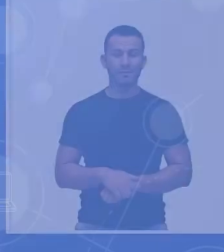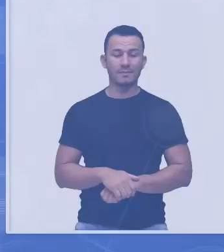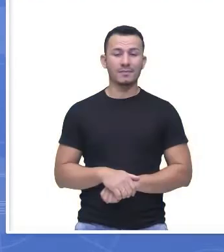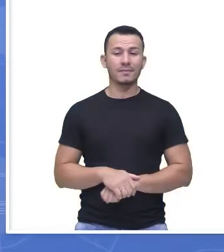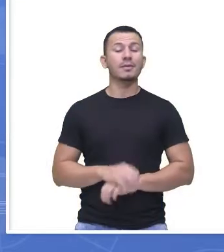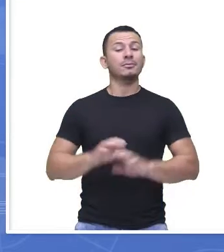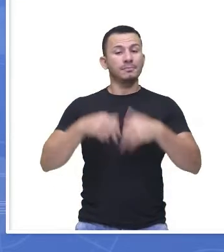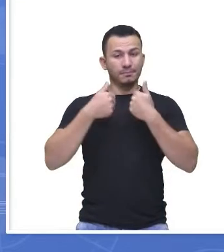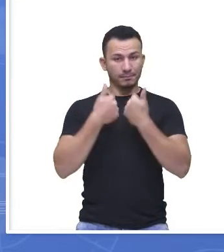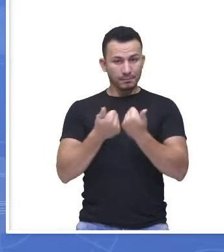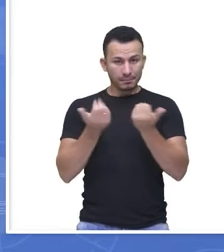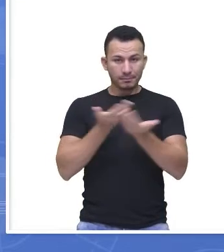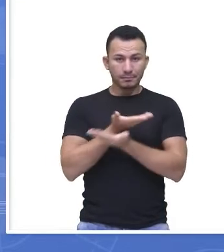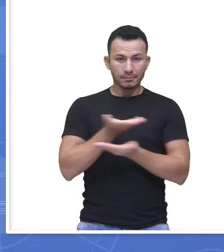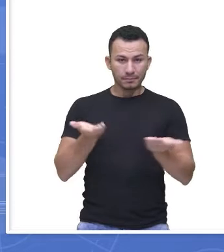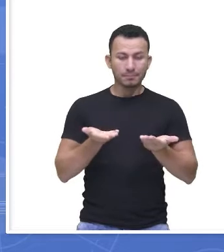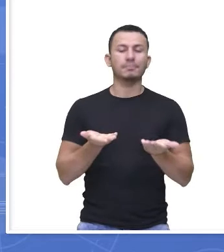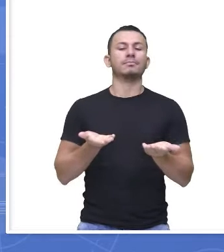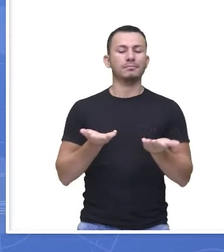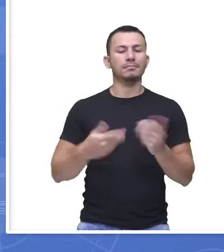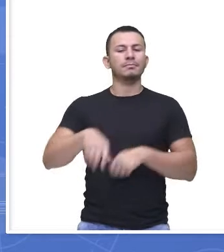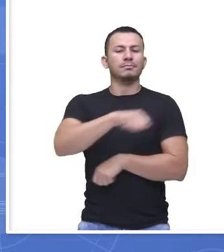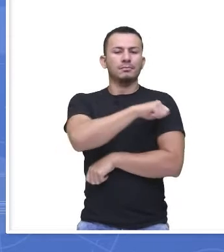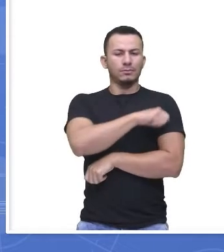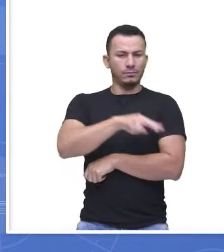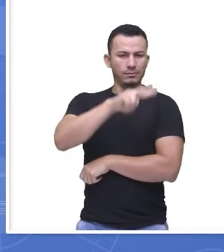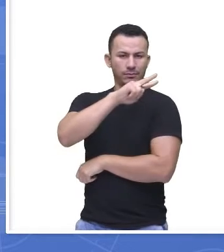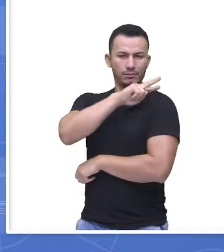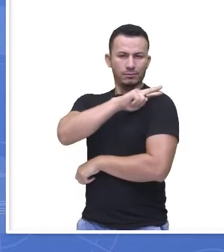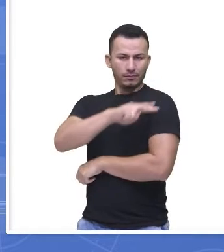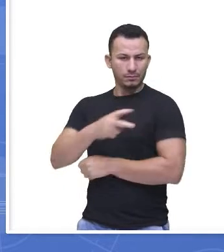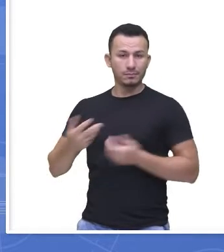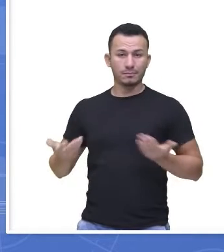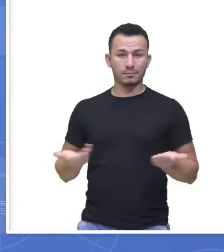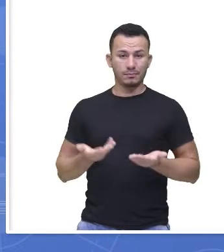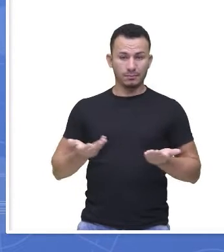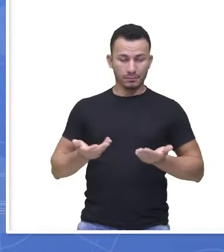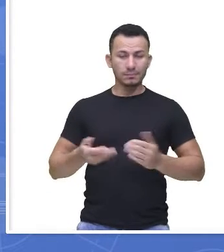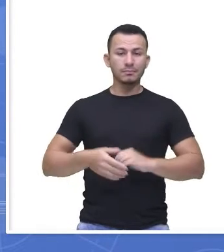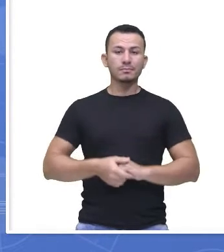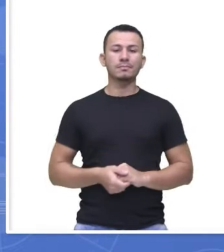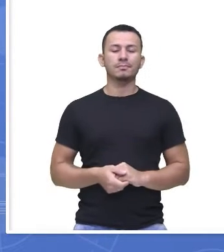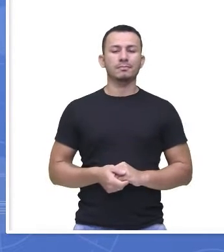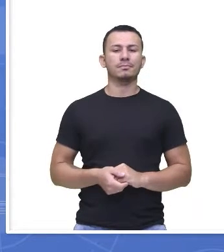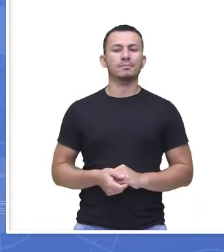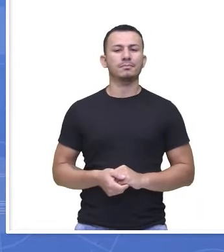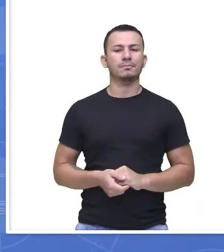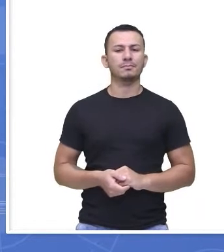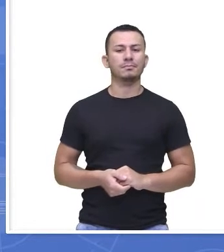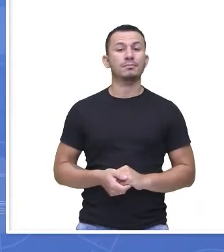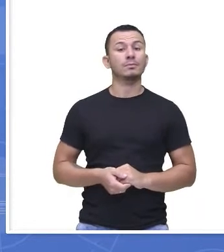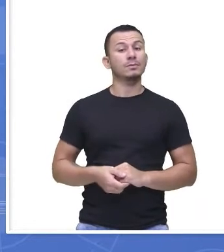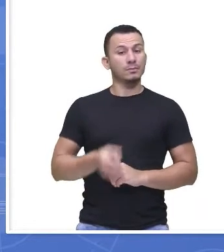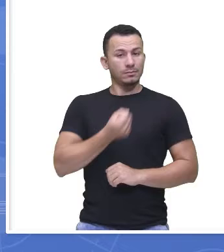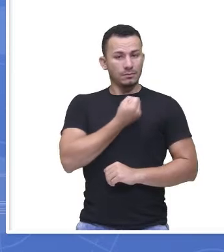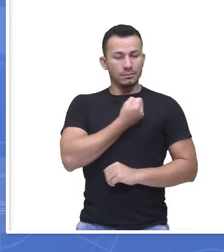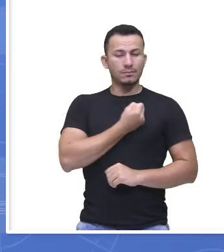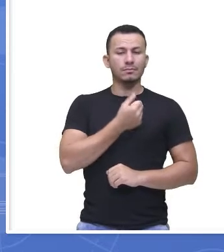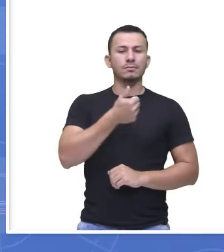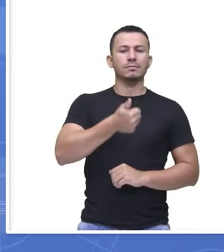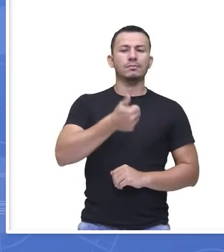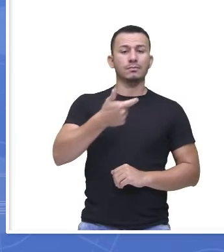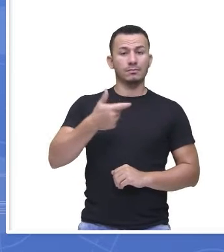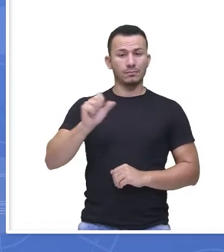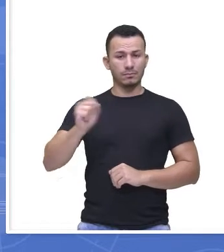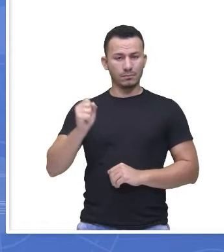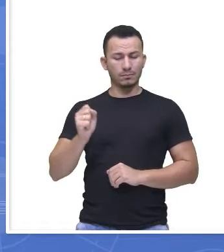Muito bem, turma do segundo ano, da segunda série do ensino médio, nós estamos aqui na aula 128